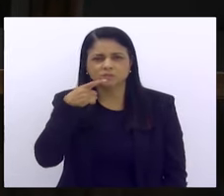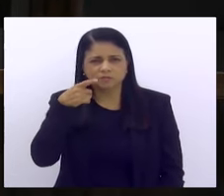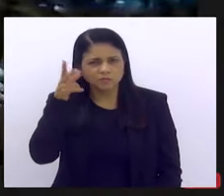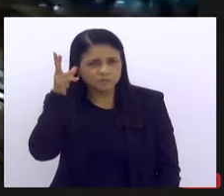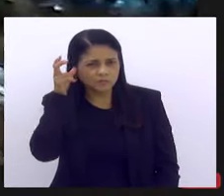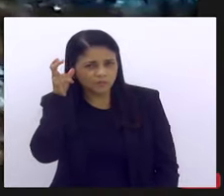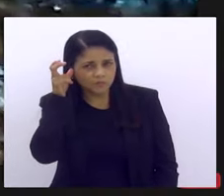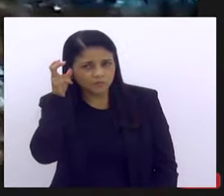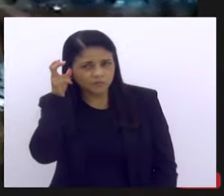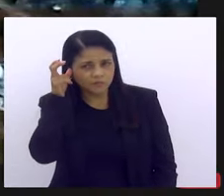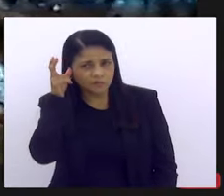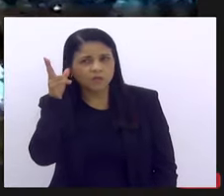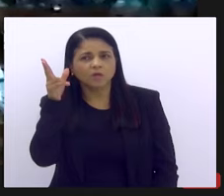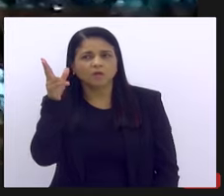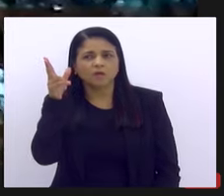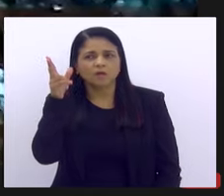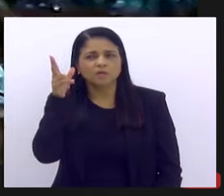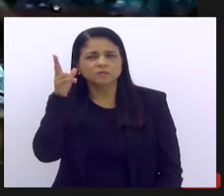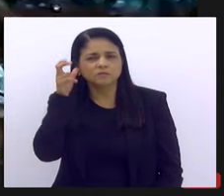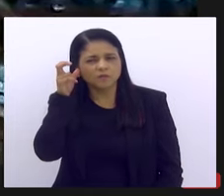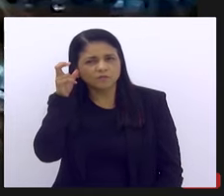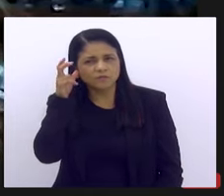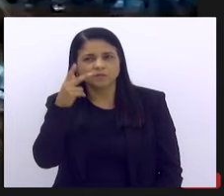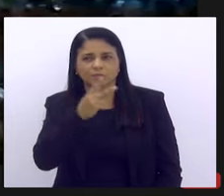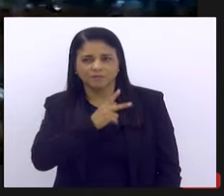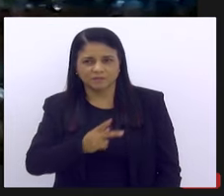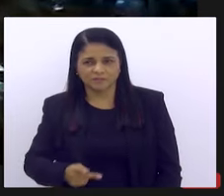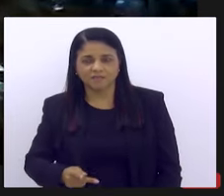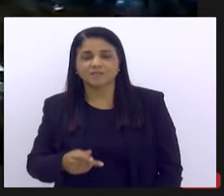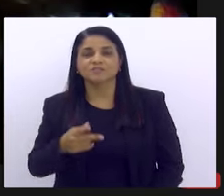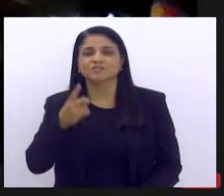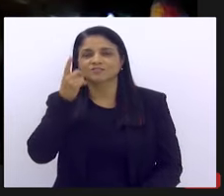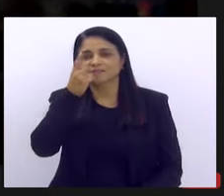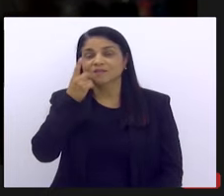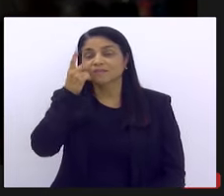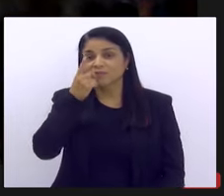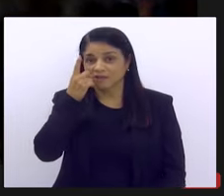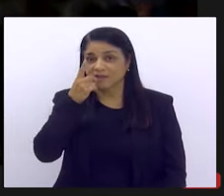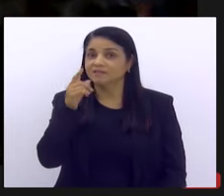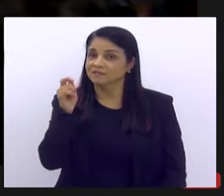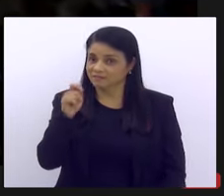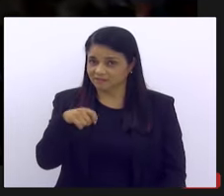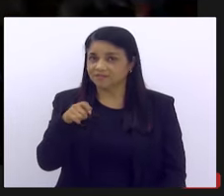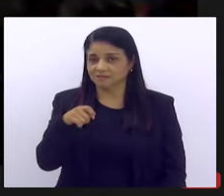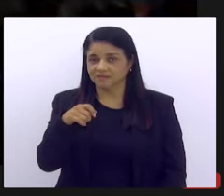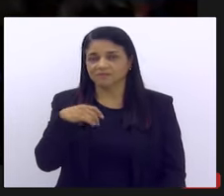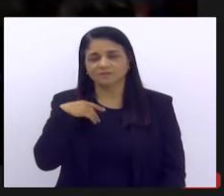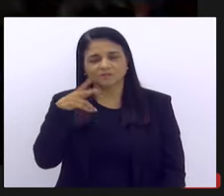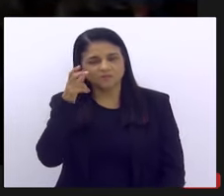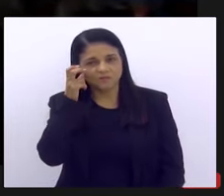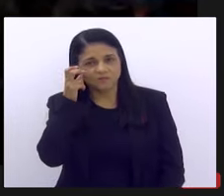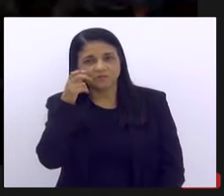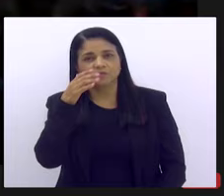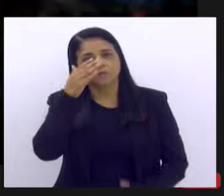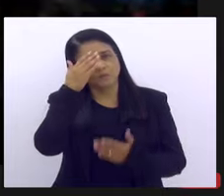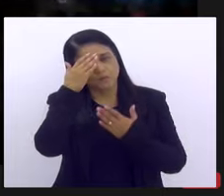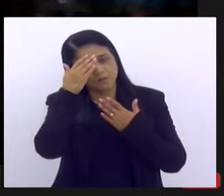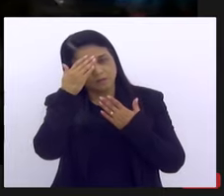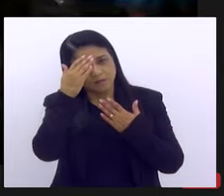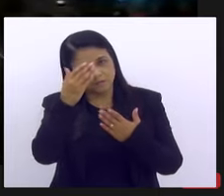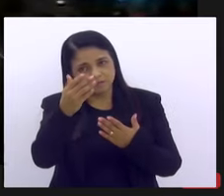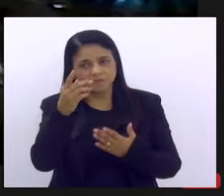Está me ouvindo, presidente? Estou ouvindo, deputada Franciane Mota. Tá? É só para agradecer